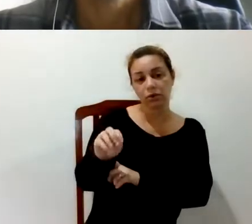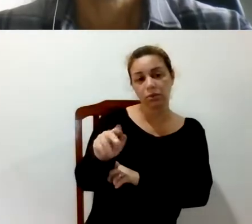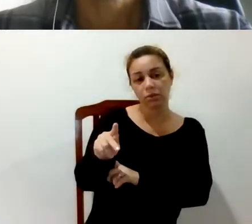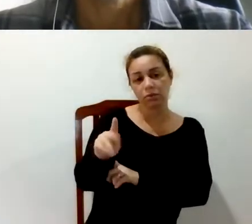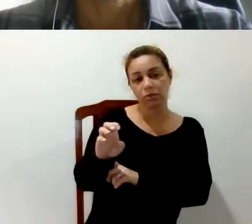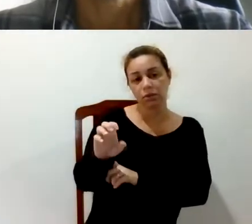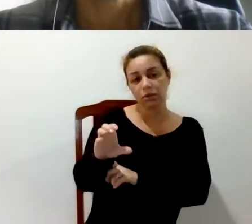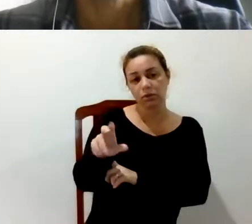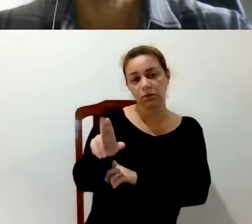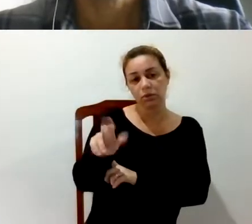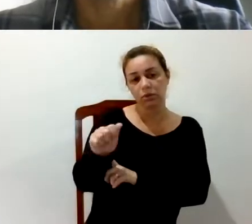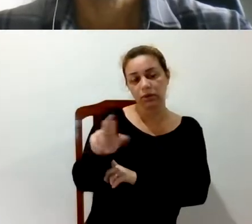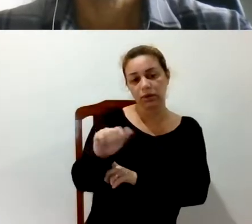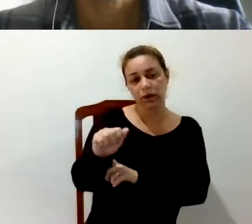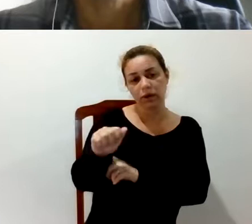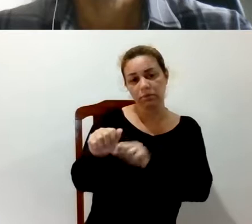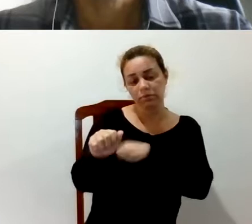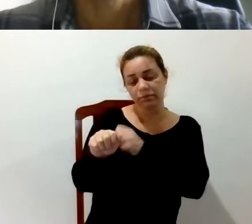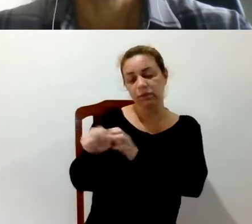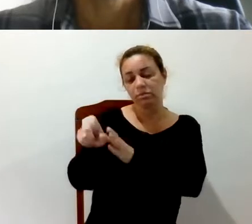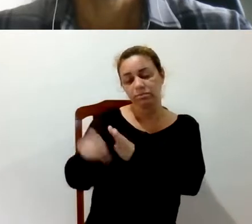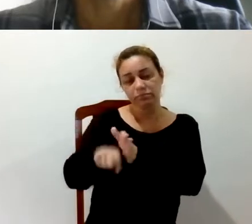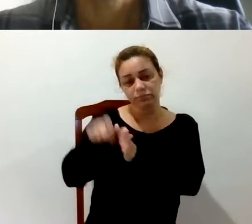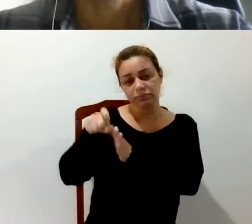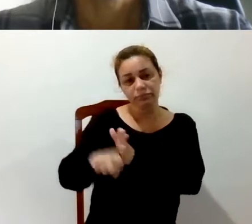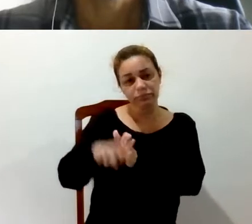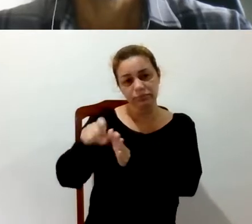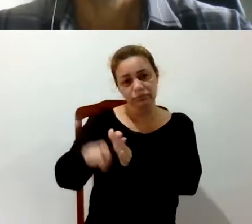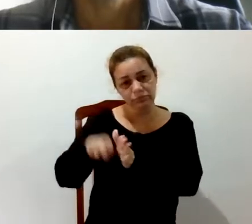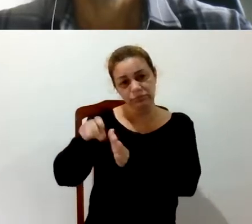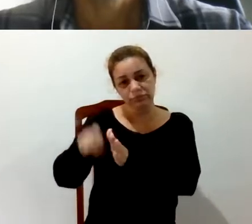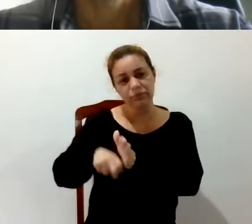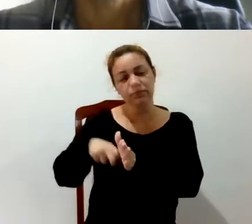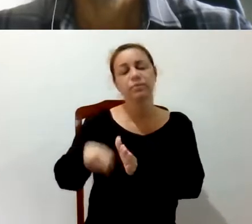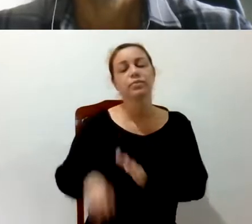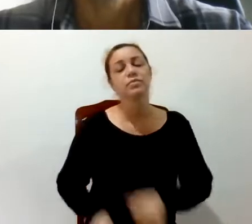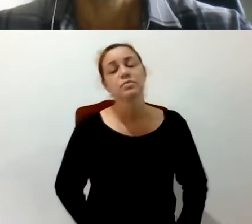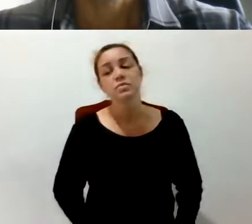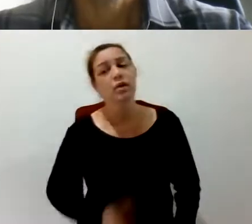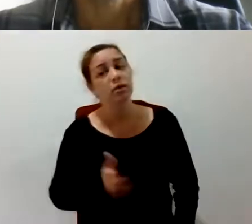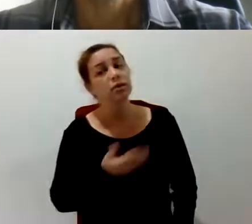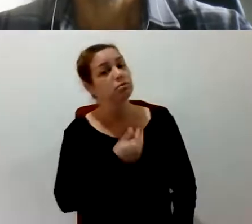né? Isso. Agora, eu não, nesse formato do Estado, realmente, são os